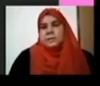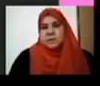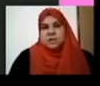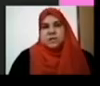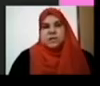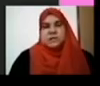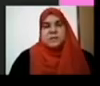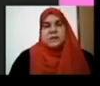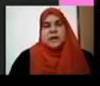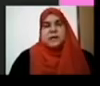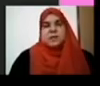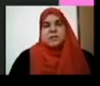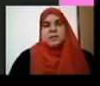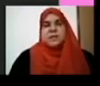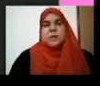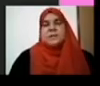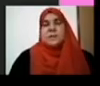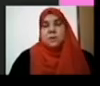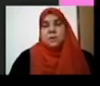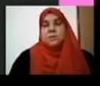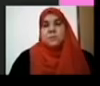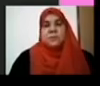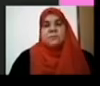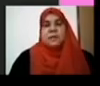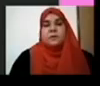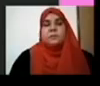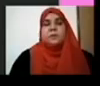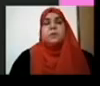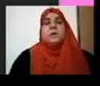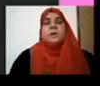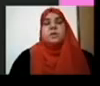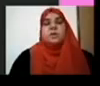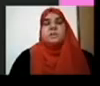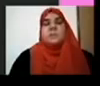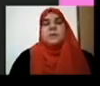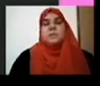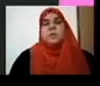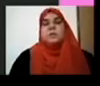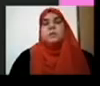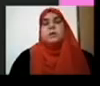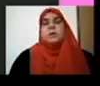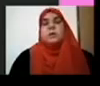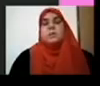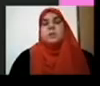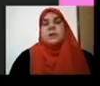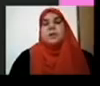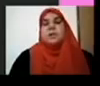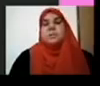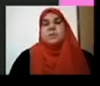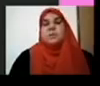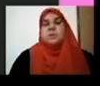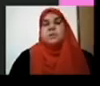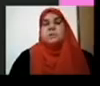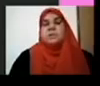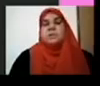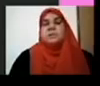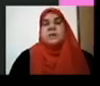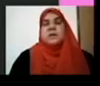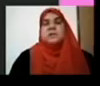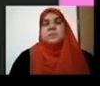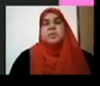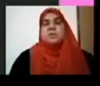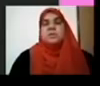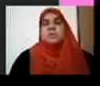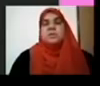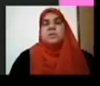ao quadrado é x. Raiz de 64 é 8. Perfeito. Então, x mais 8, que multiplica x menos 8. Se vocês fizerem